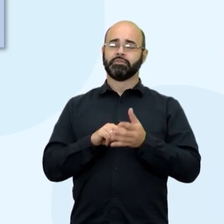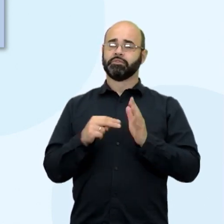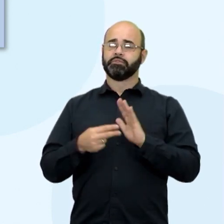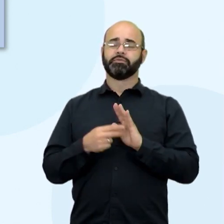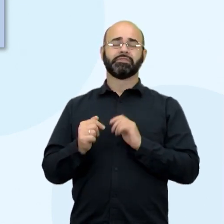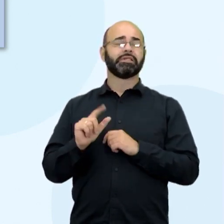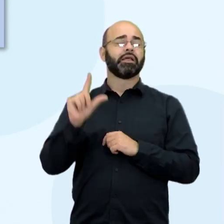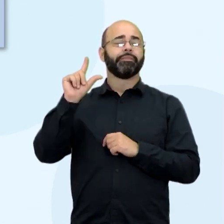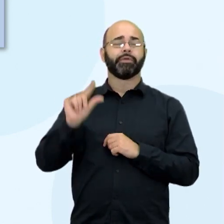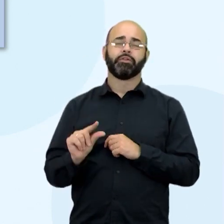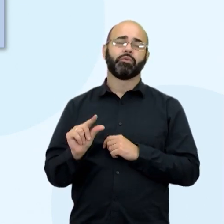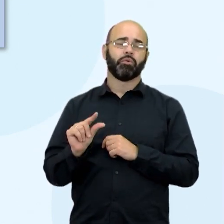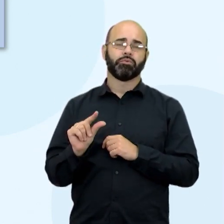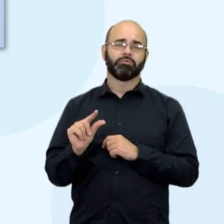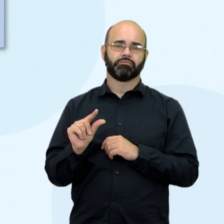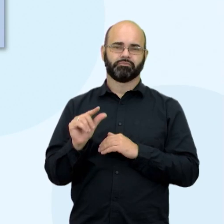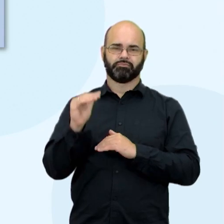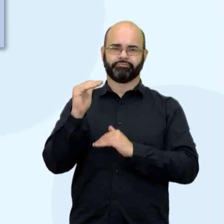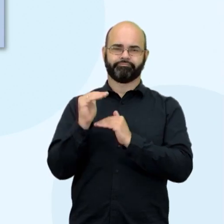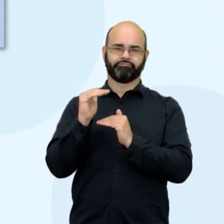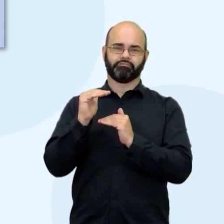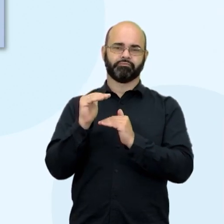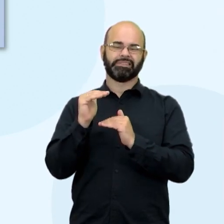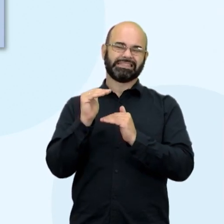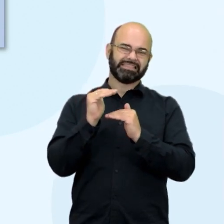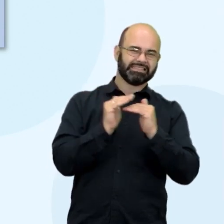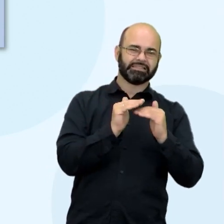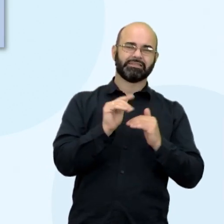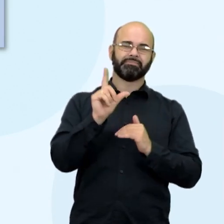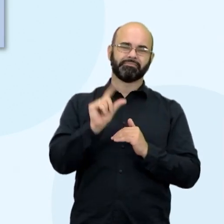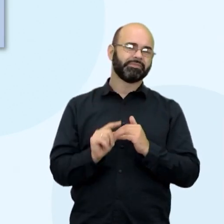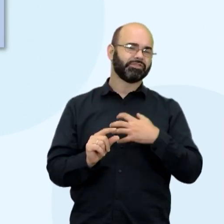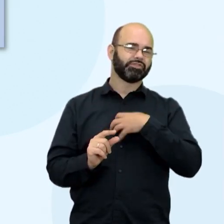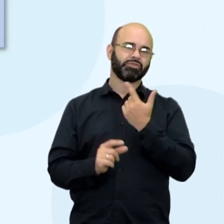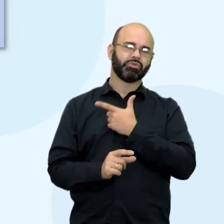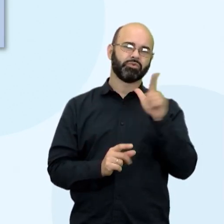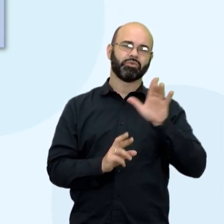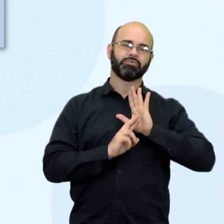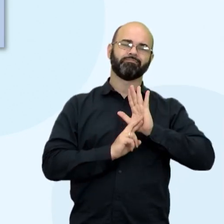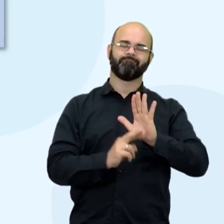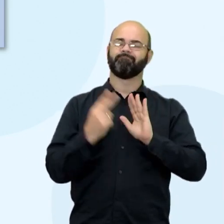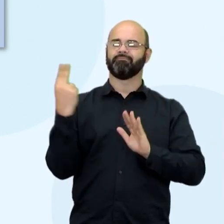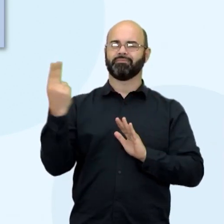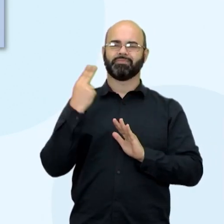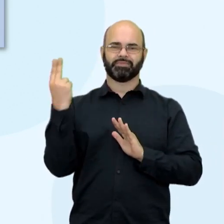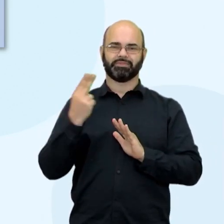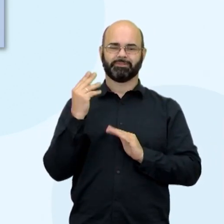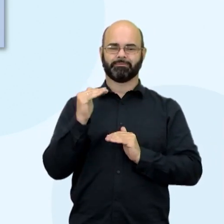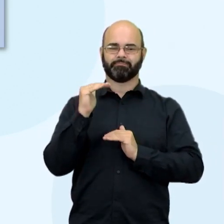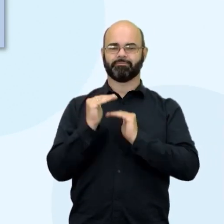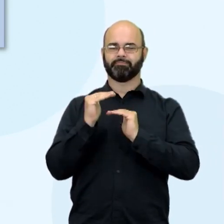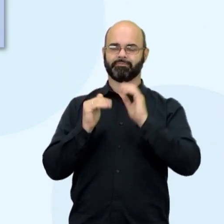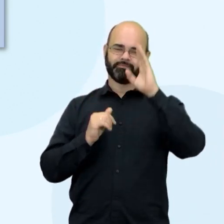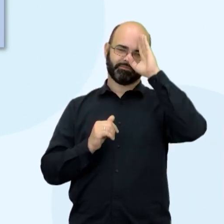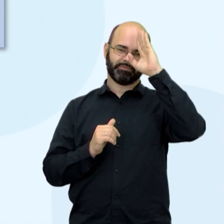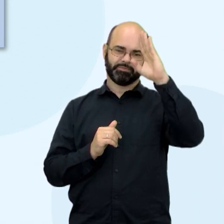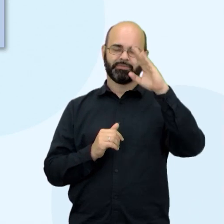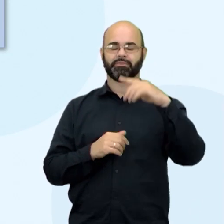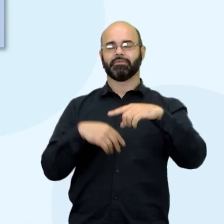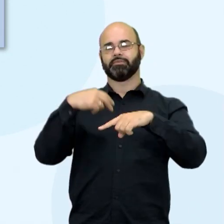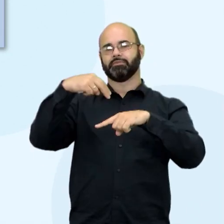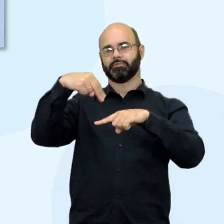menor forma aí de representação da fração, né? É a menor apresentação no que diz respeito a numerador